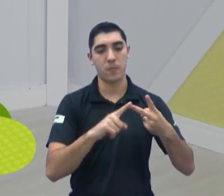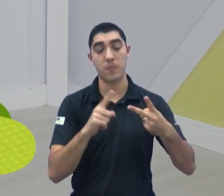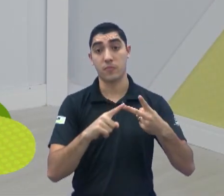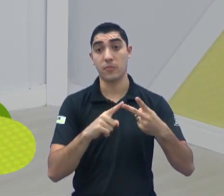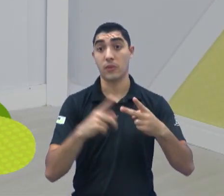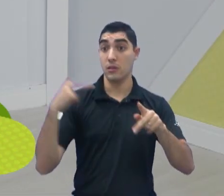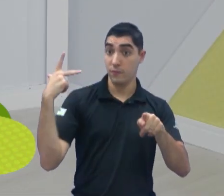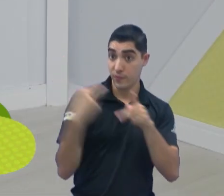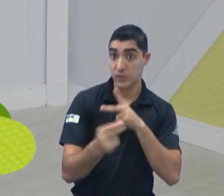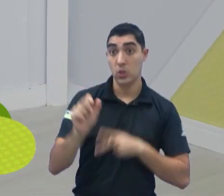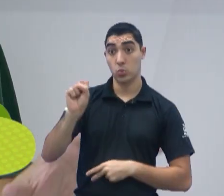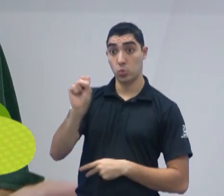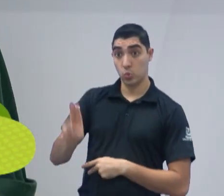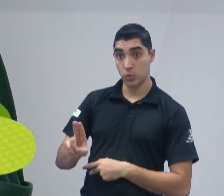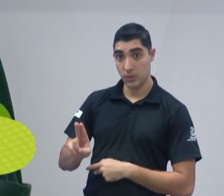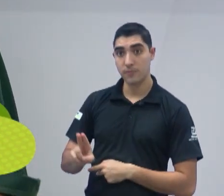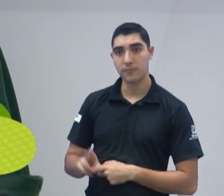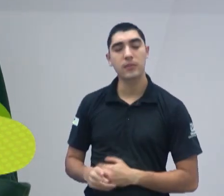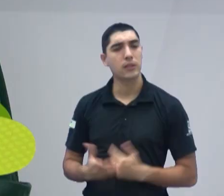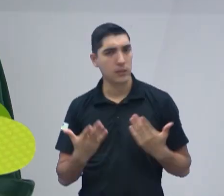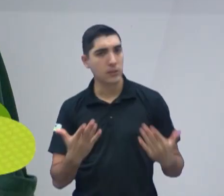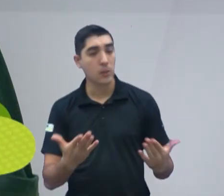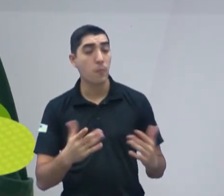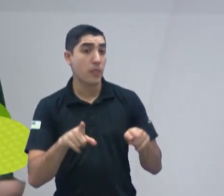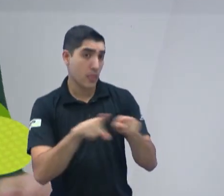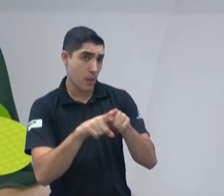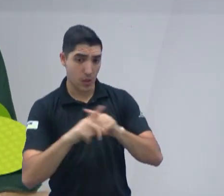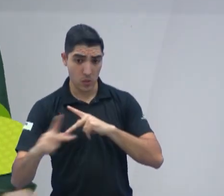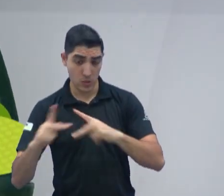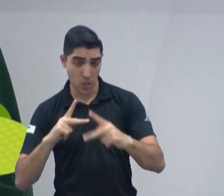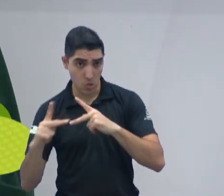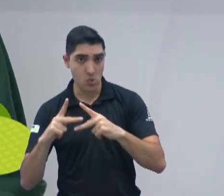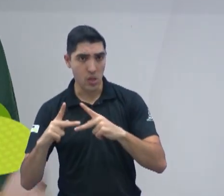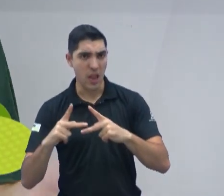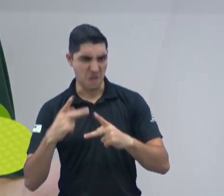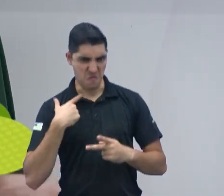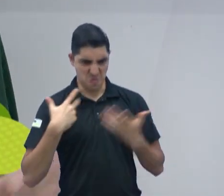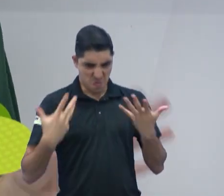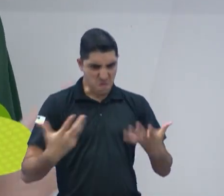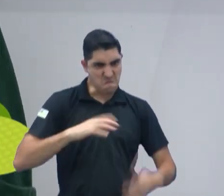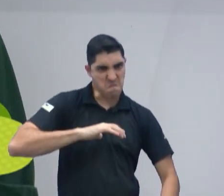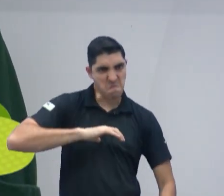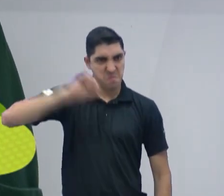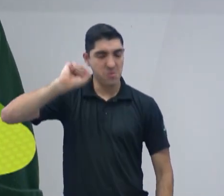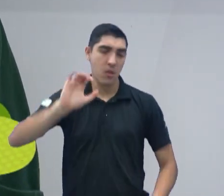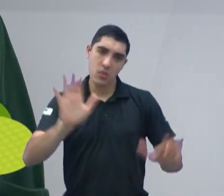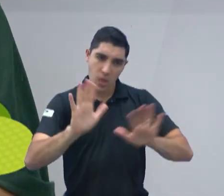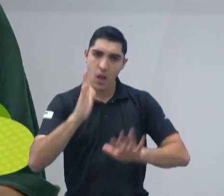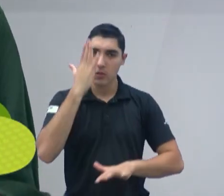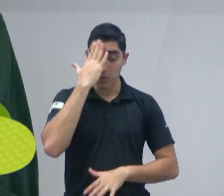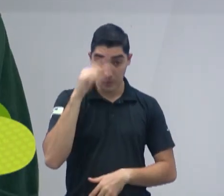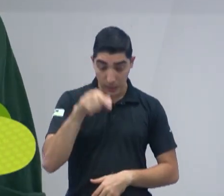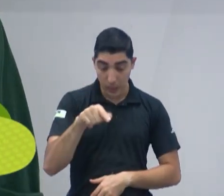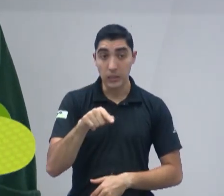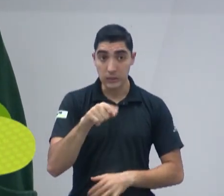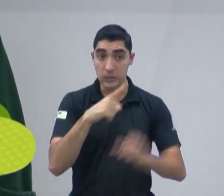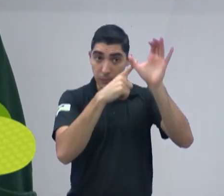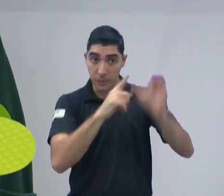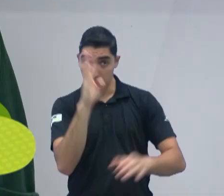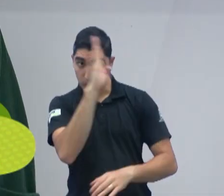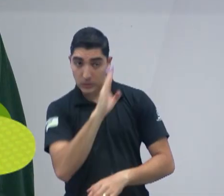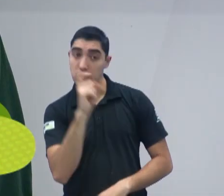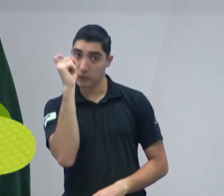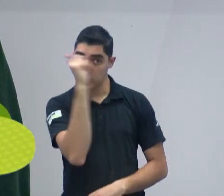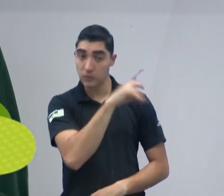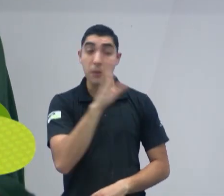contra Suzano. Fato é, Vieira, que também o São José não entrou na Superliga prometendo ser campeão, né? Sim. Sabia que essa seria a condição e se conseguir se livrar do